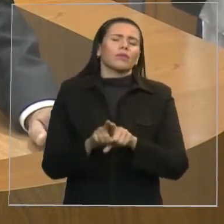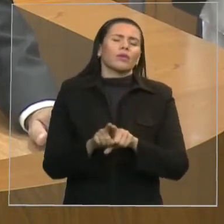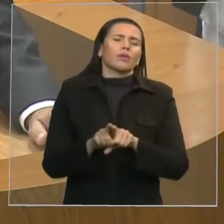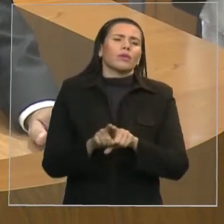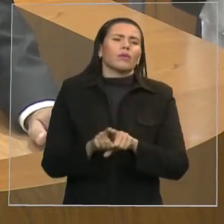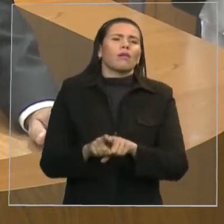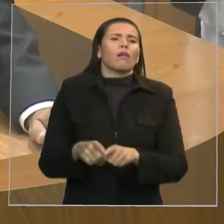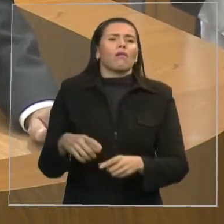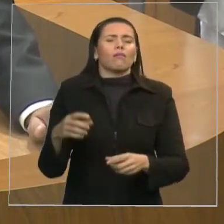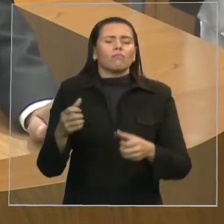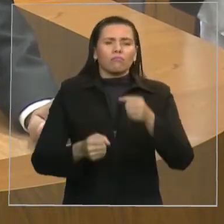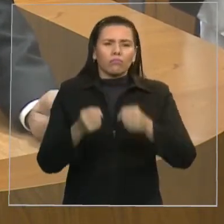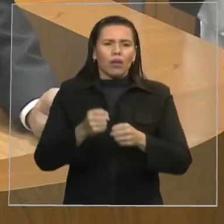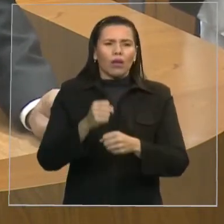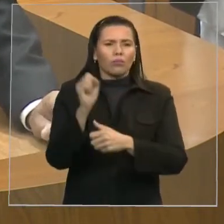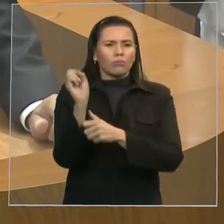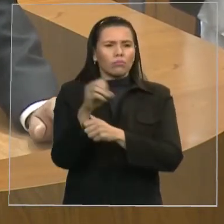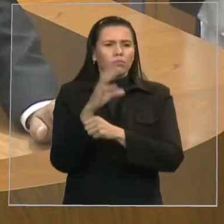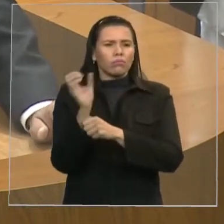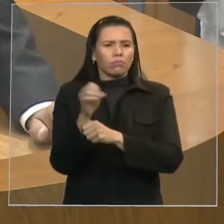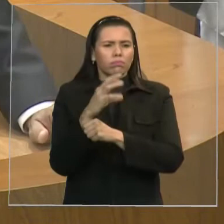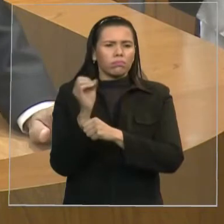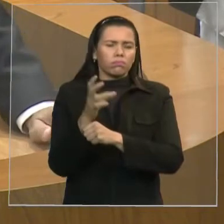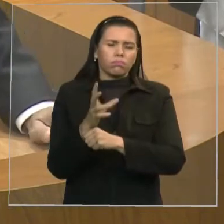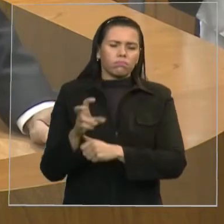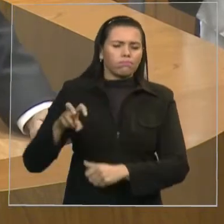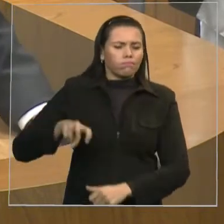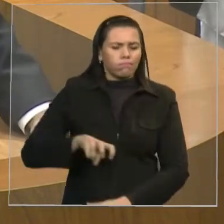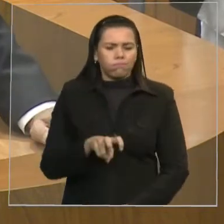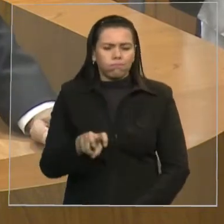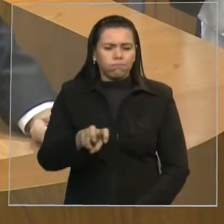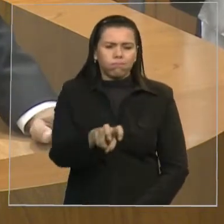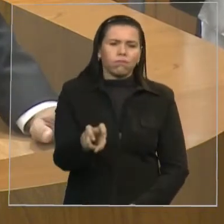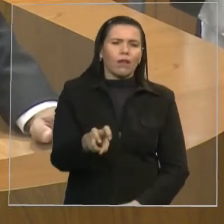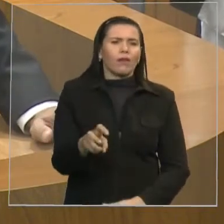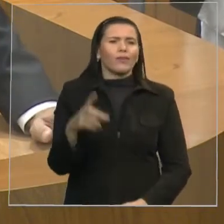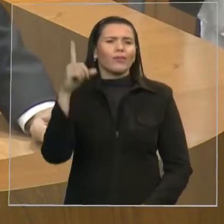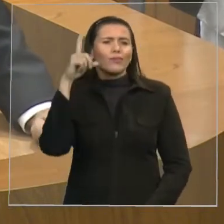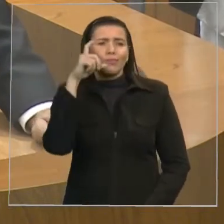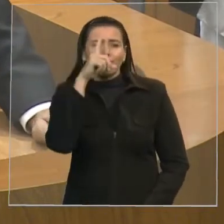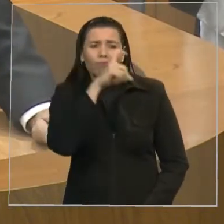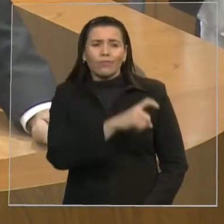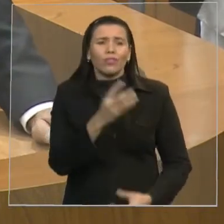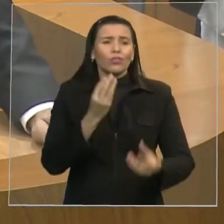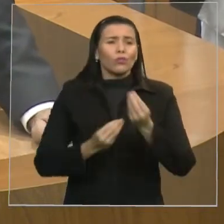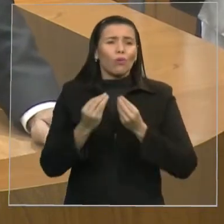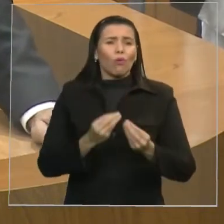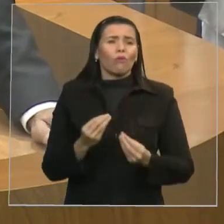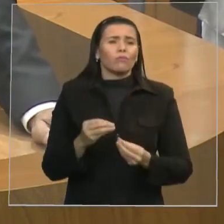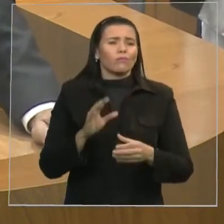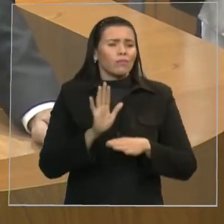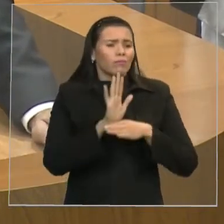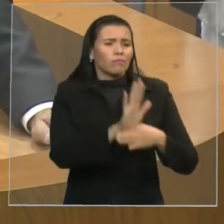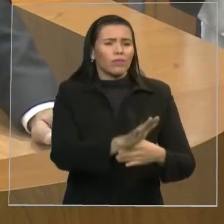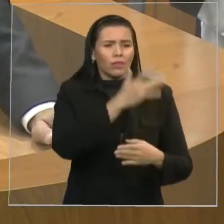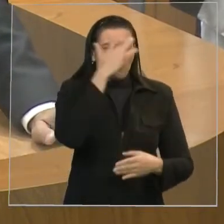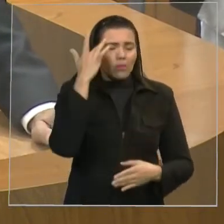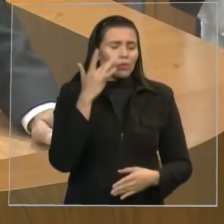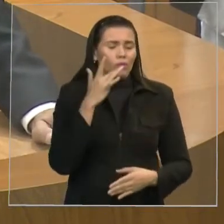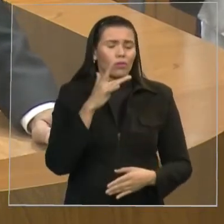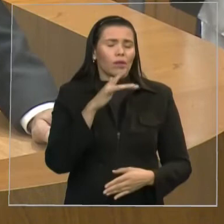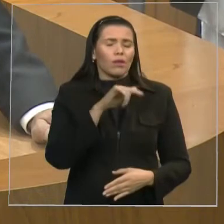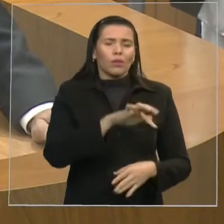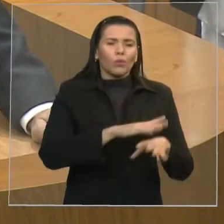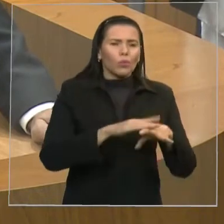de ambulâncias, de veículos que possam socorrer doentes na zona rural até a sede da cidade, ou